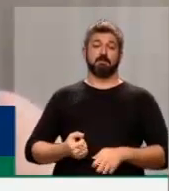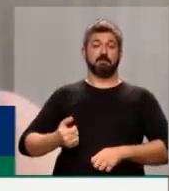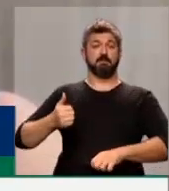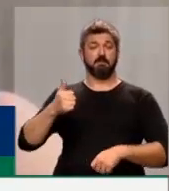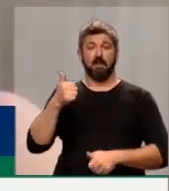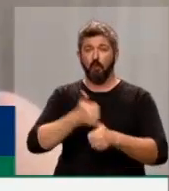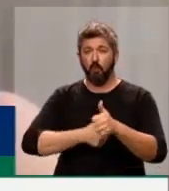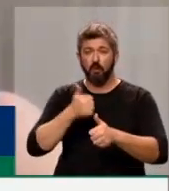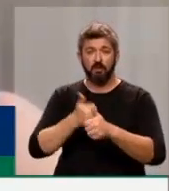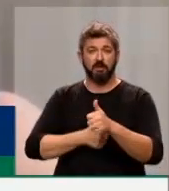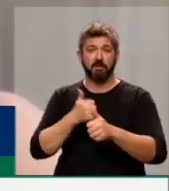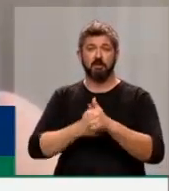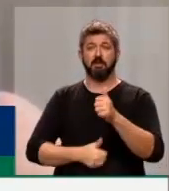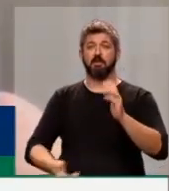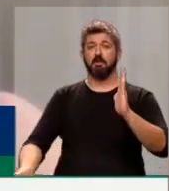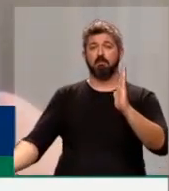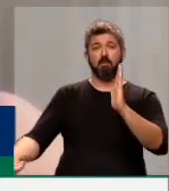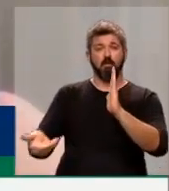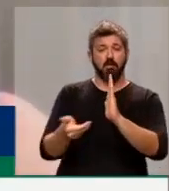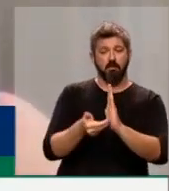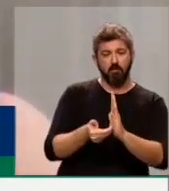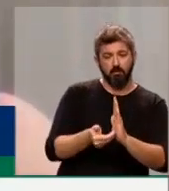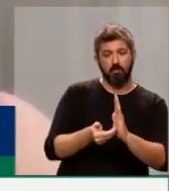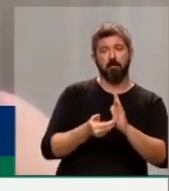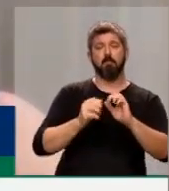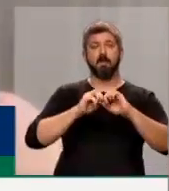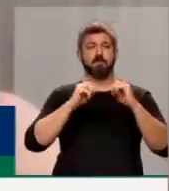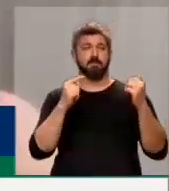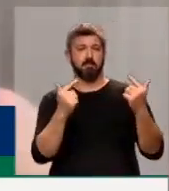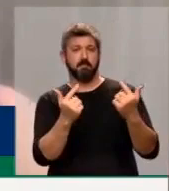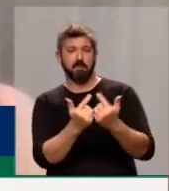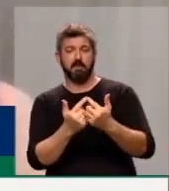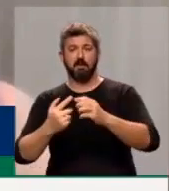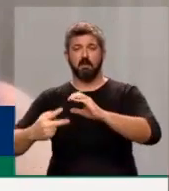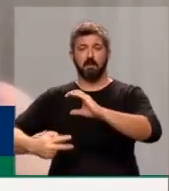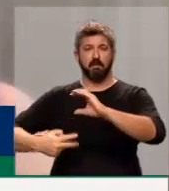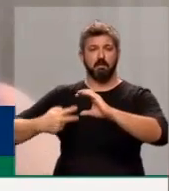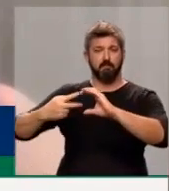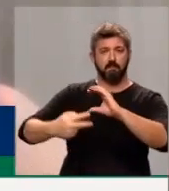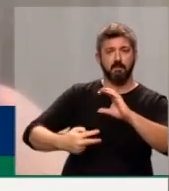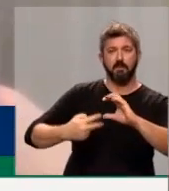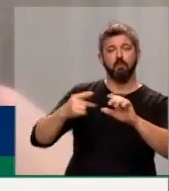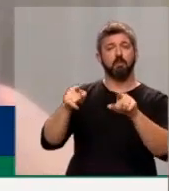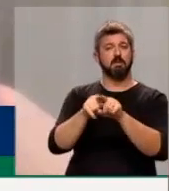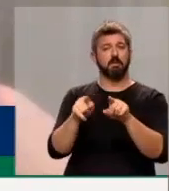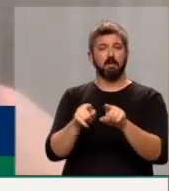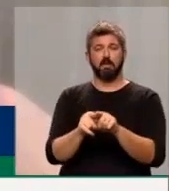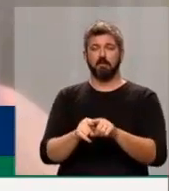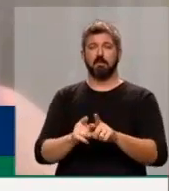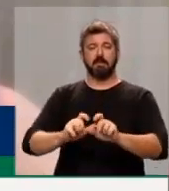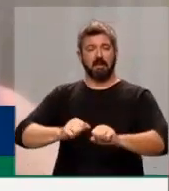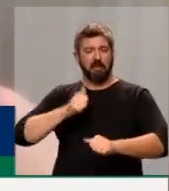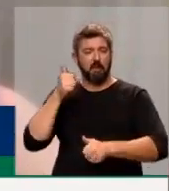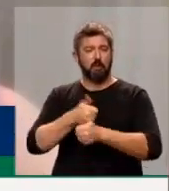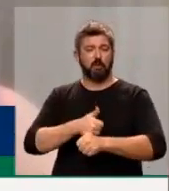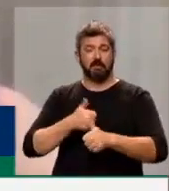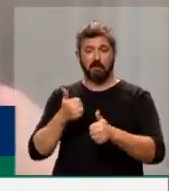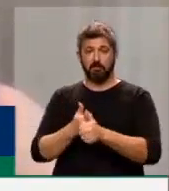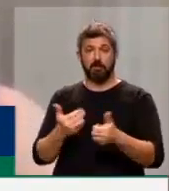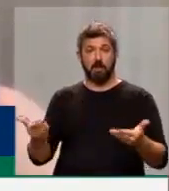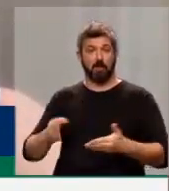tanto na Câmara de Deputados, estadual, federal, como nas câmaras de vereadores a partir de